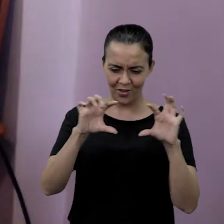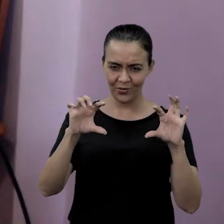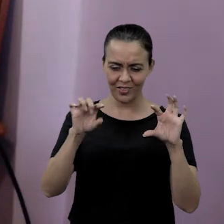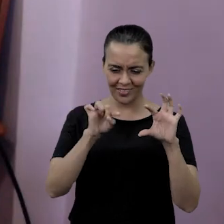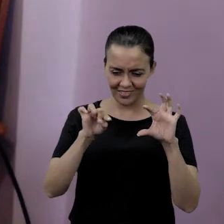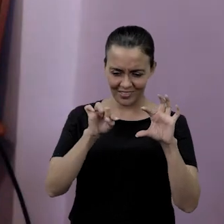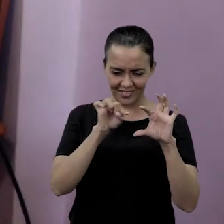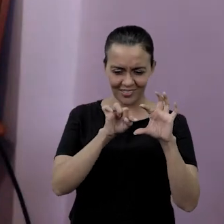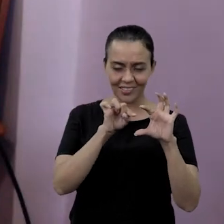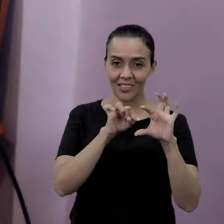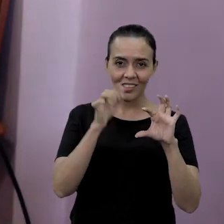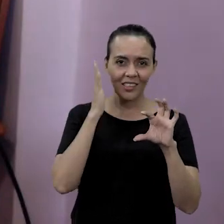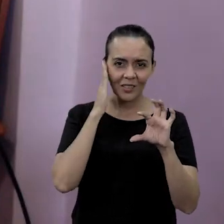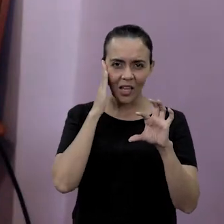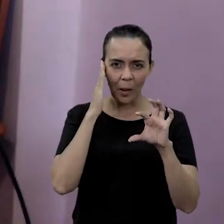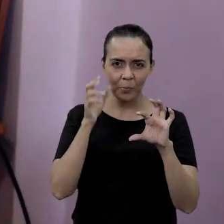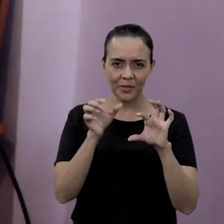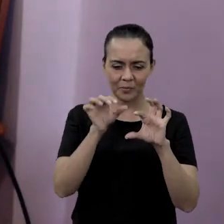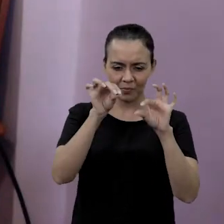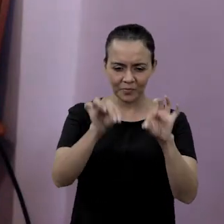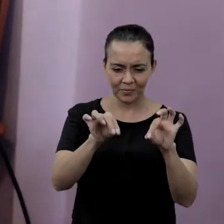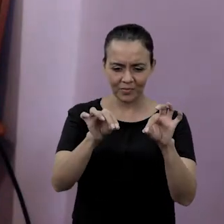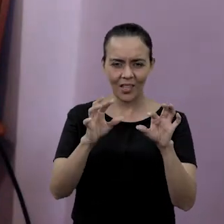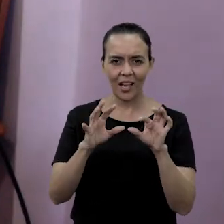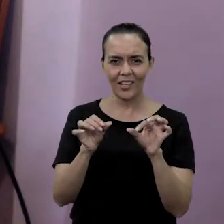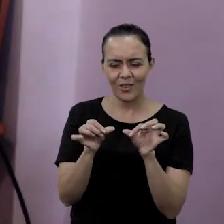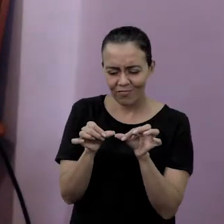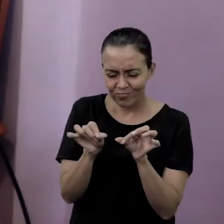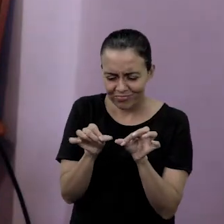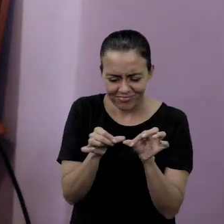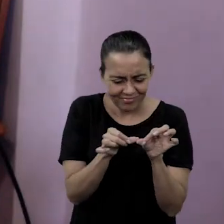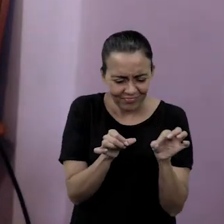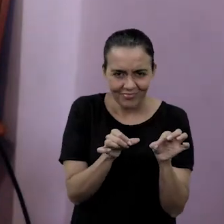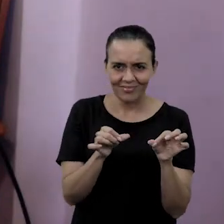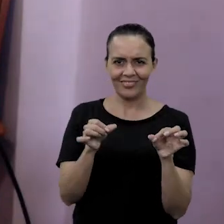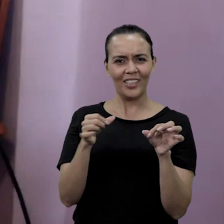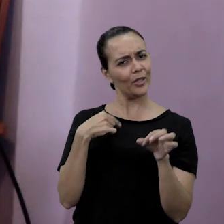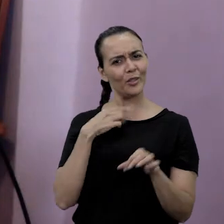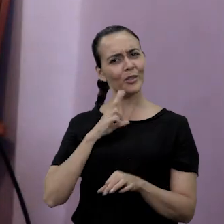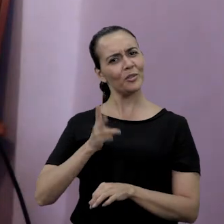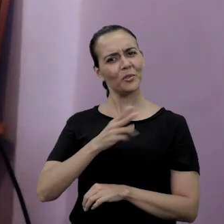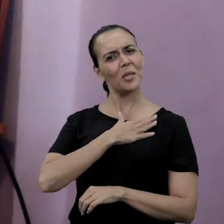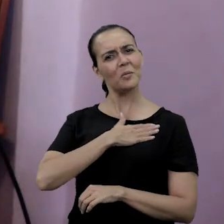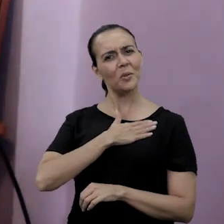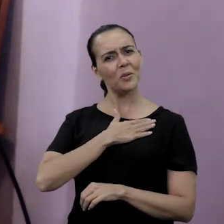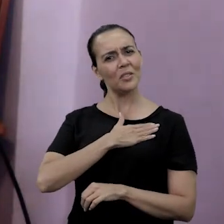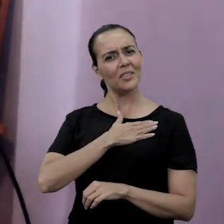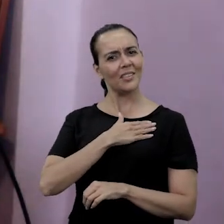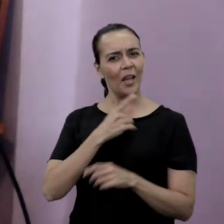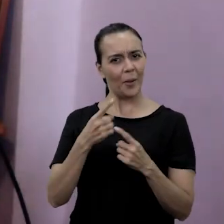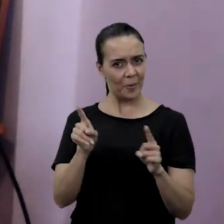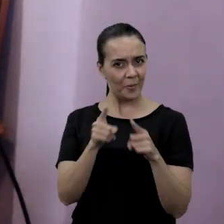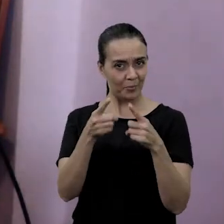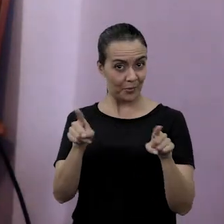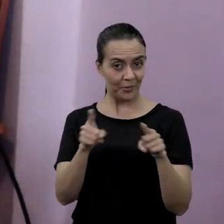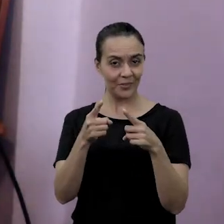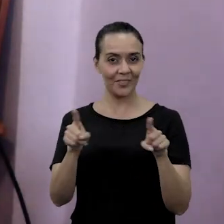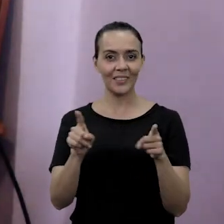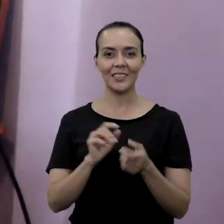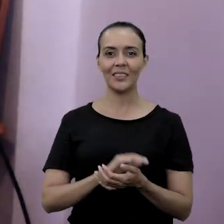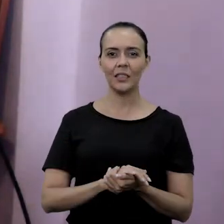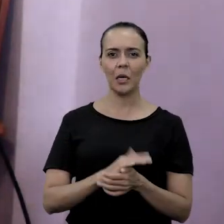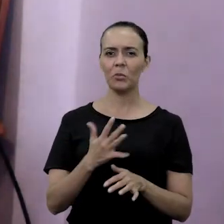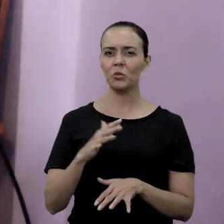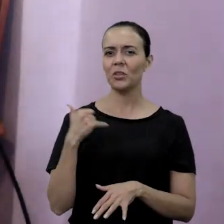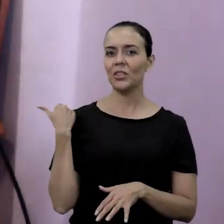gravando rádio e comecei a fazer também umas colagens, assim. Então eu sempre gostei de som, né? Basicamente,